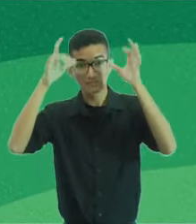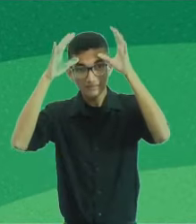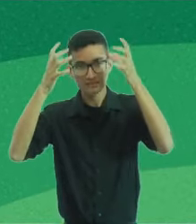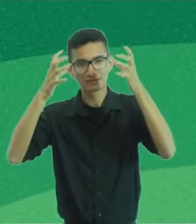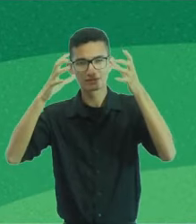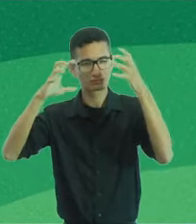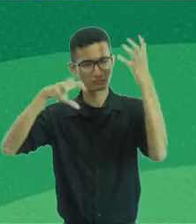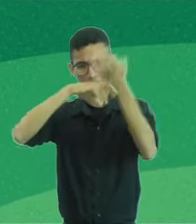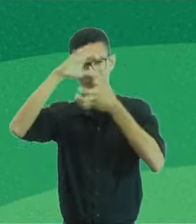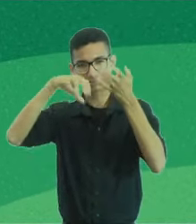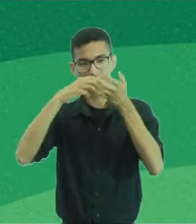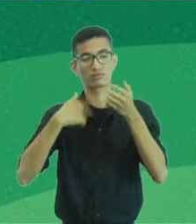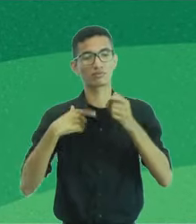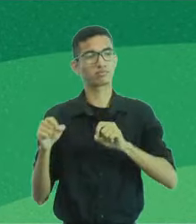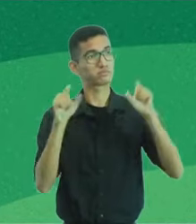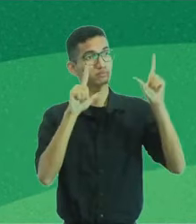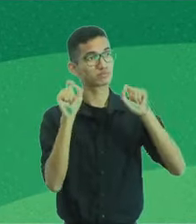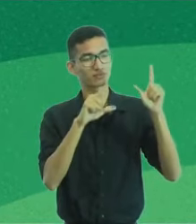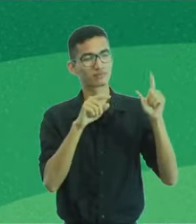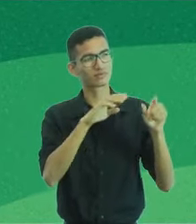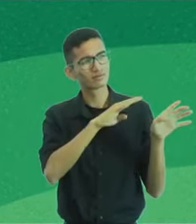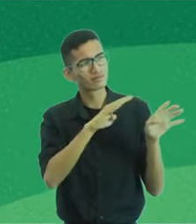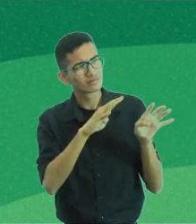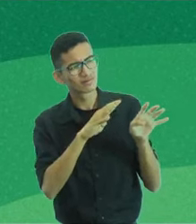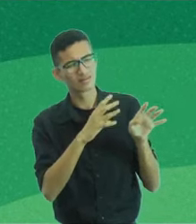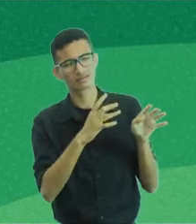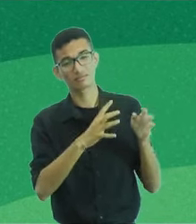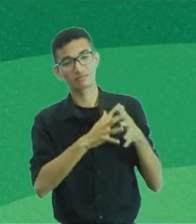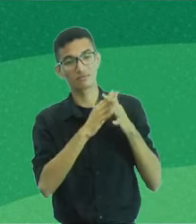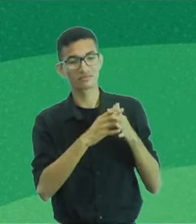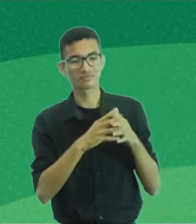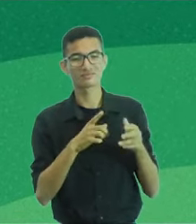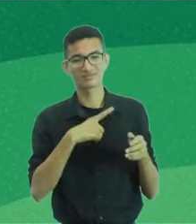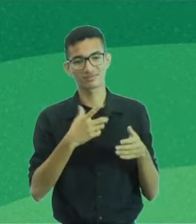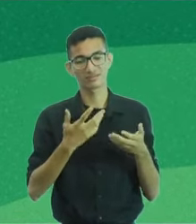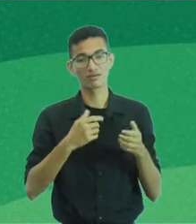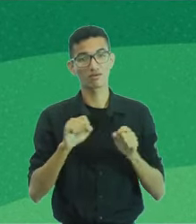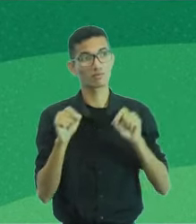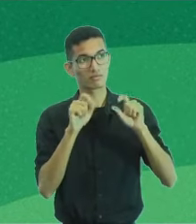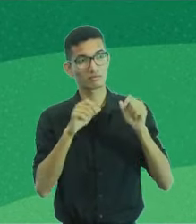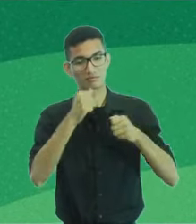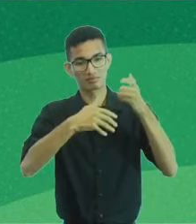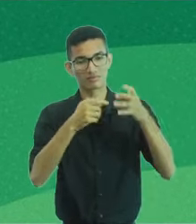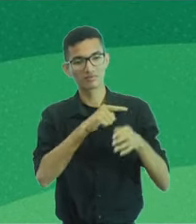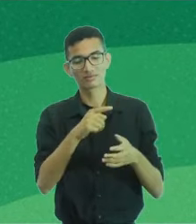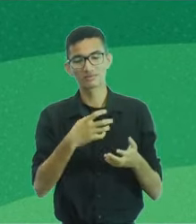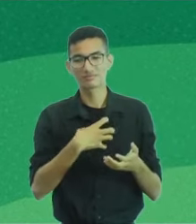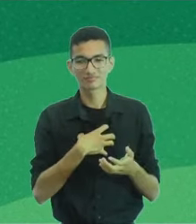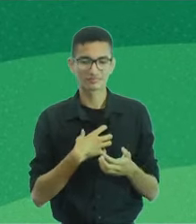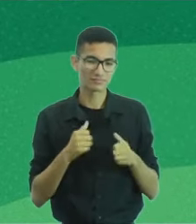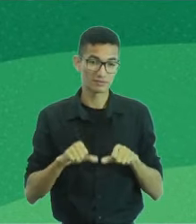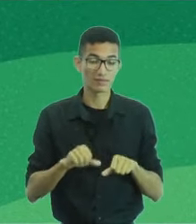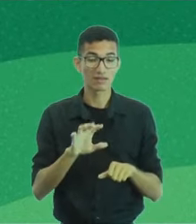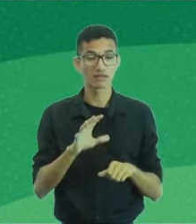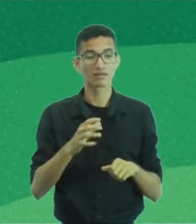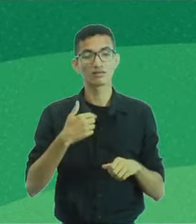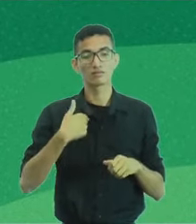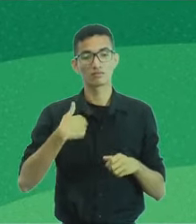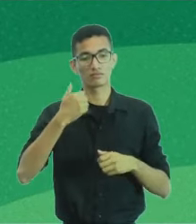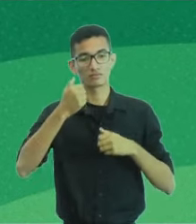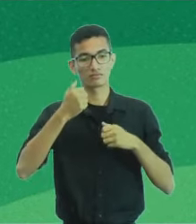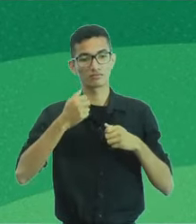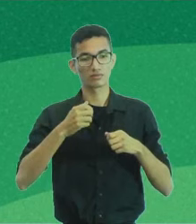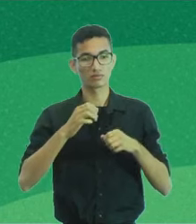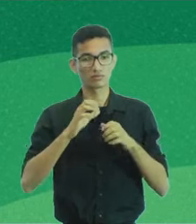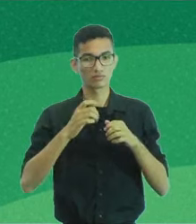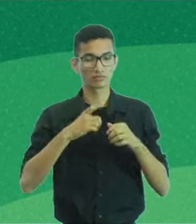slides tinham que refletir isso senão não ia dar tudo certo eu não ia me sentir bem com os slides bonitinhos Então pode conter alguns gatilhos por algumas pessoas